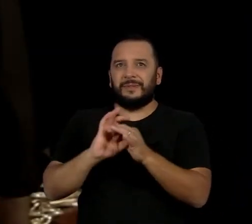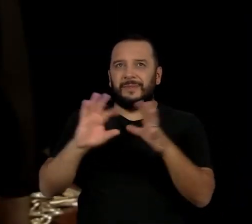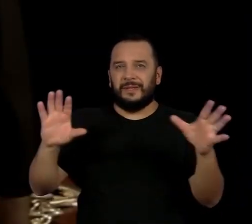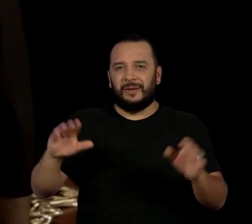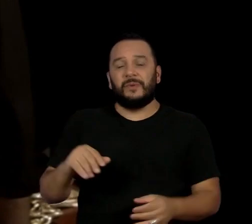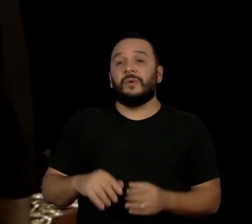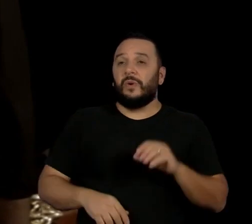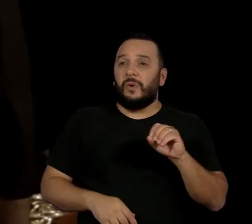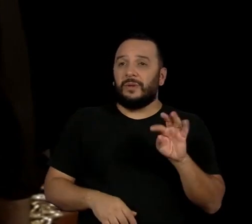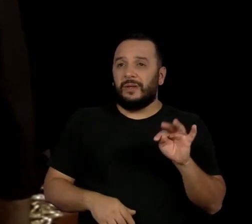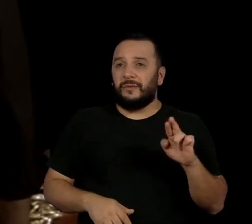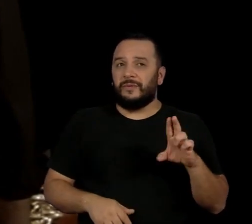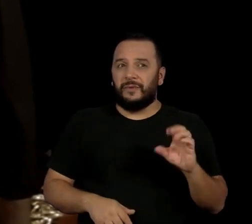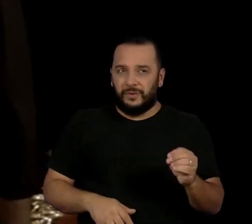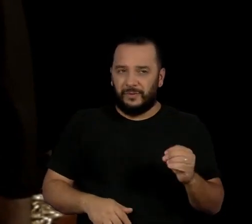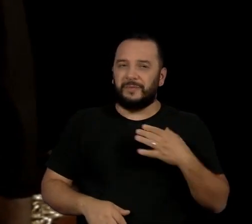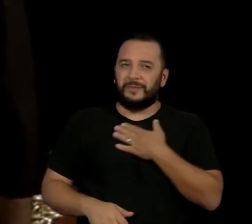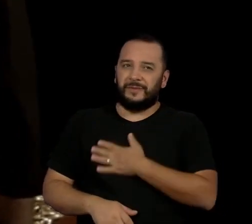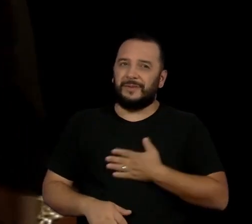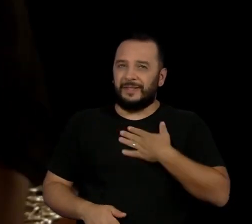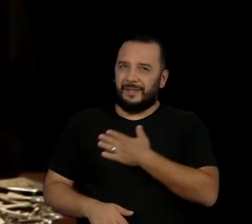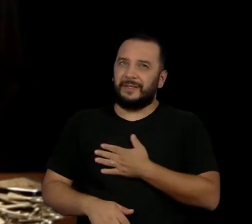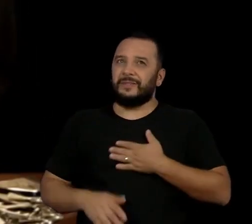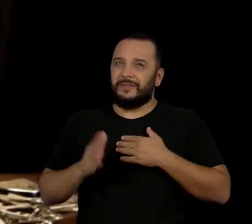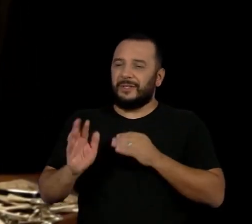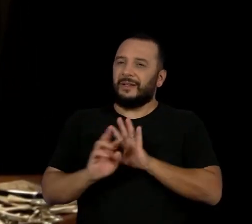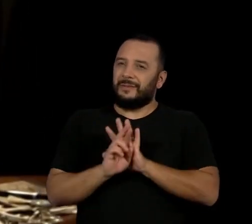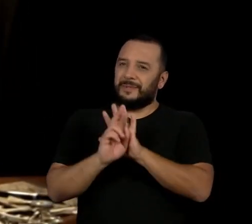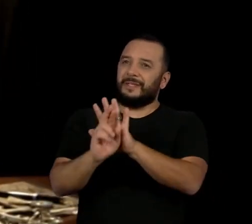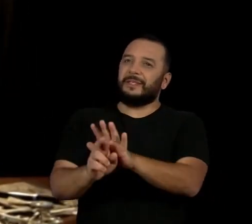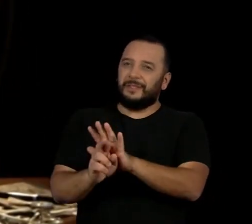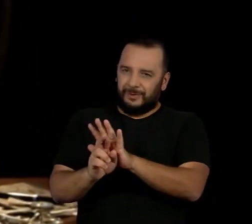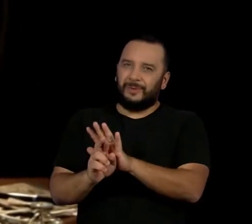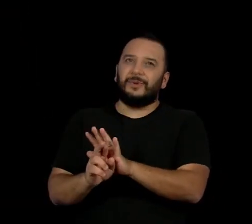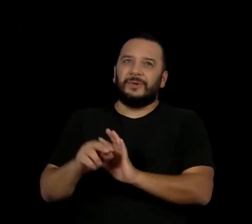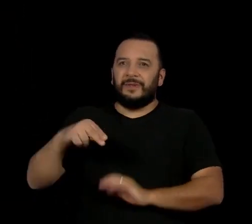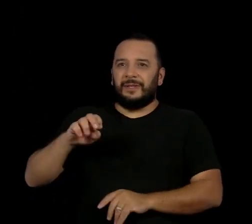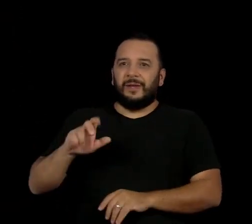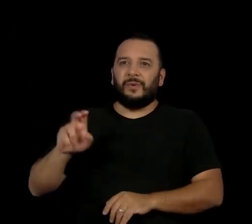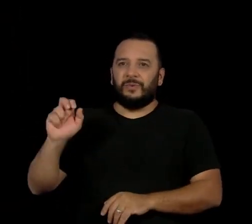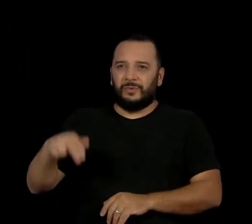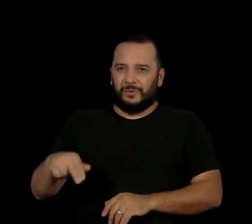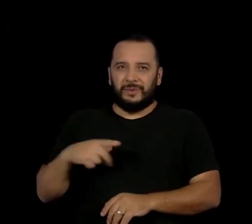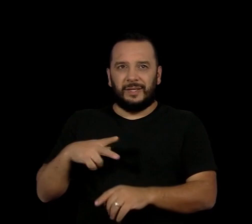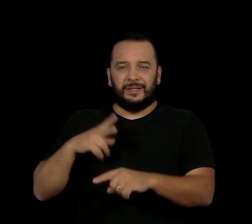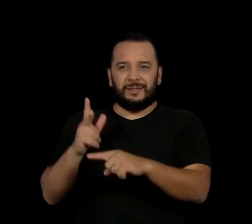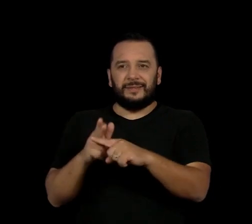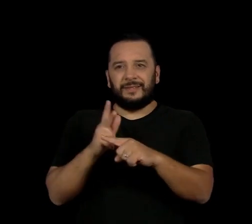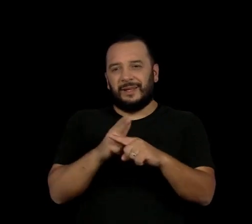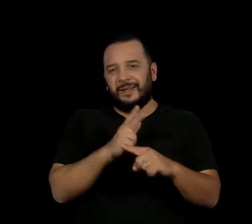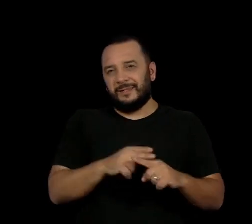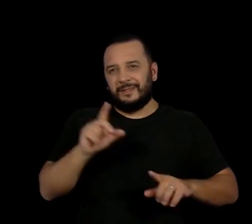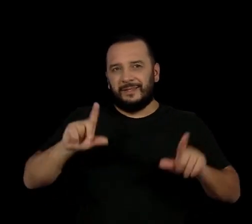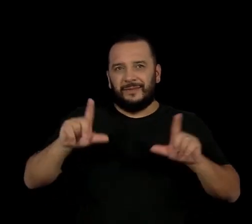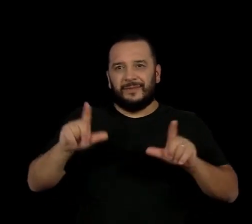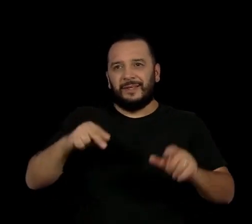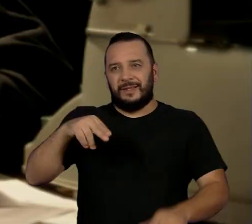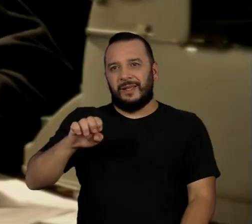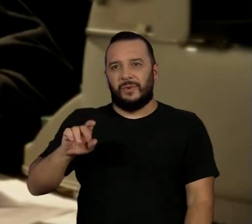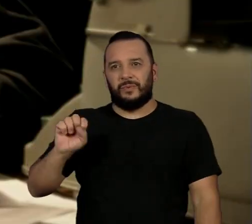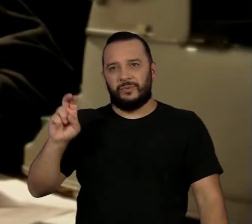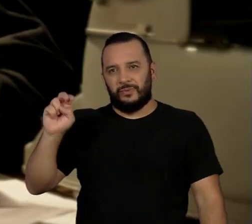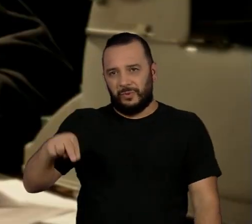Otávio Miller teve o privilégio de representar o próprio Nelson na série de TV Nelson por Ele